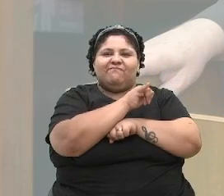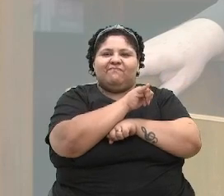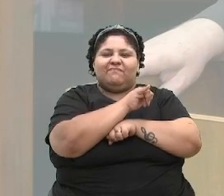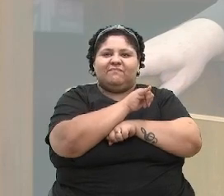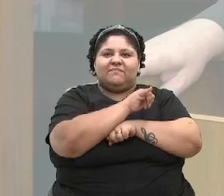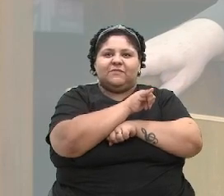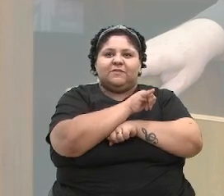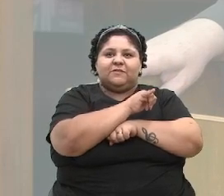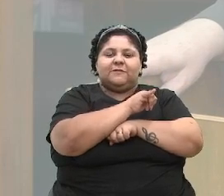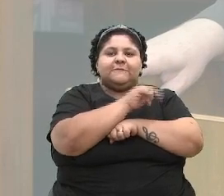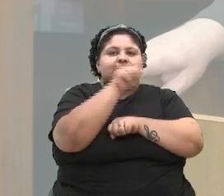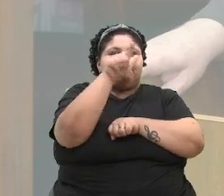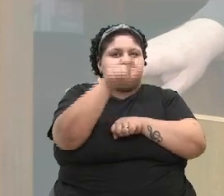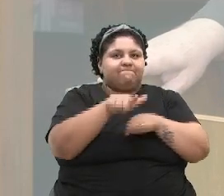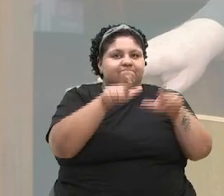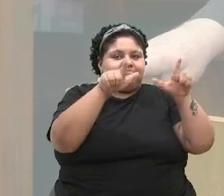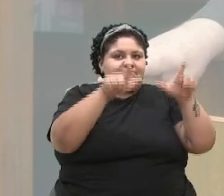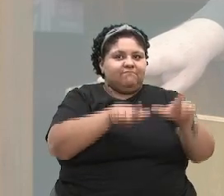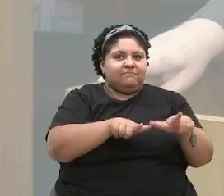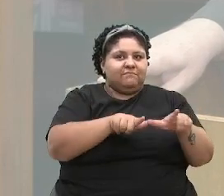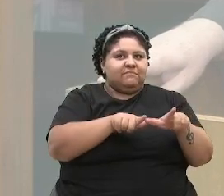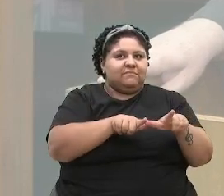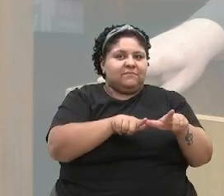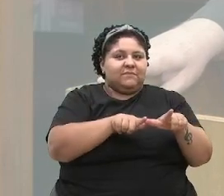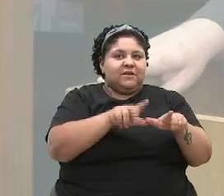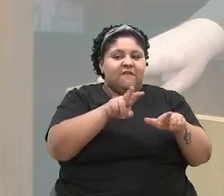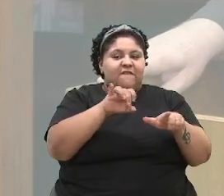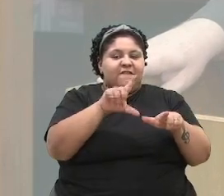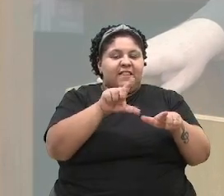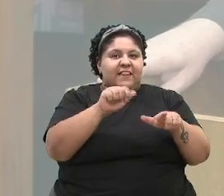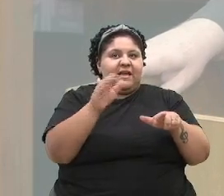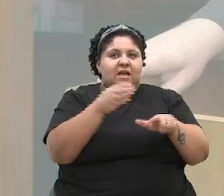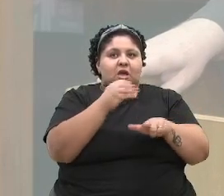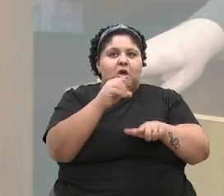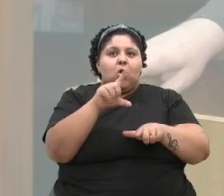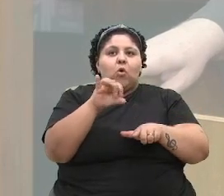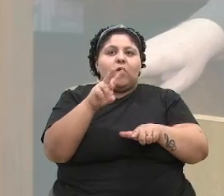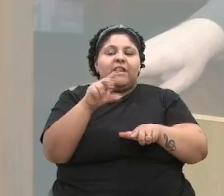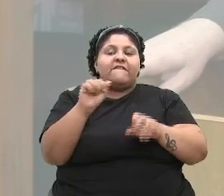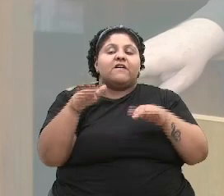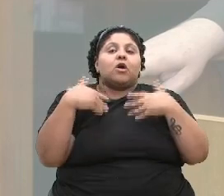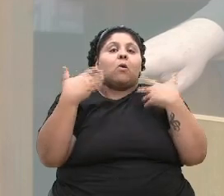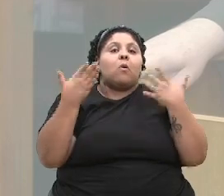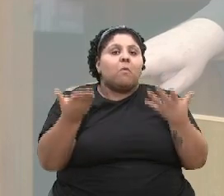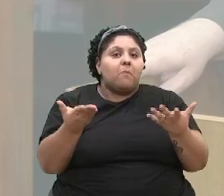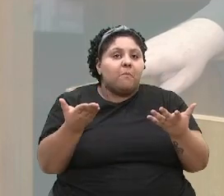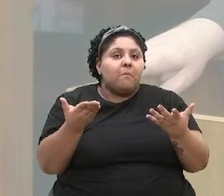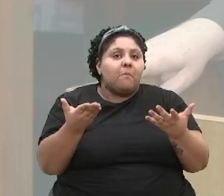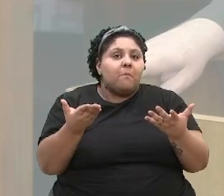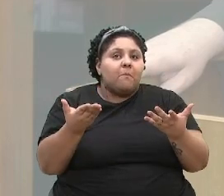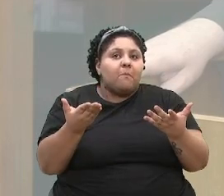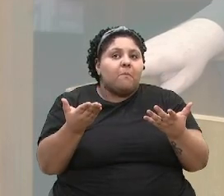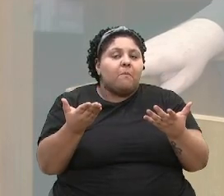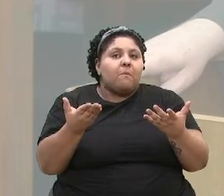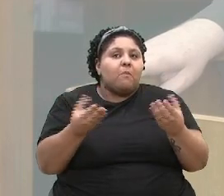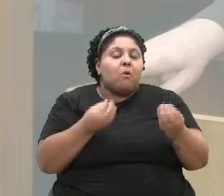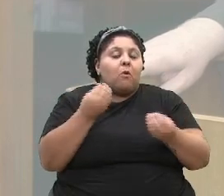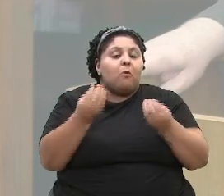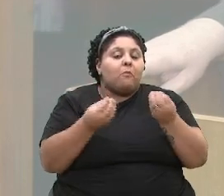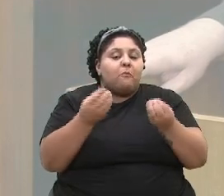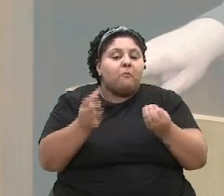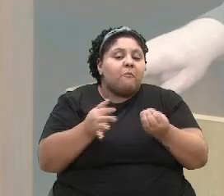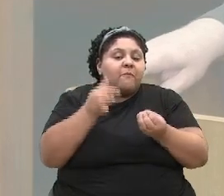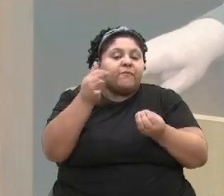o Aeroporto Internacional de Vila Oliva. Como está isso? Como estará